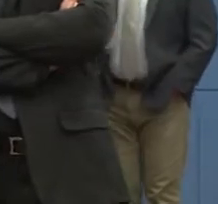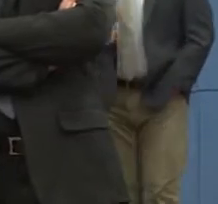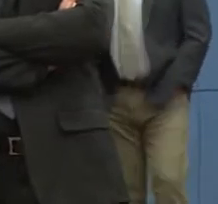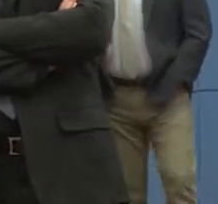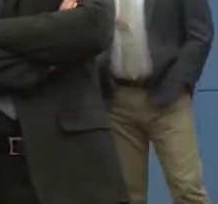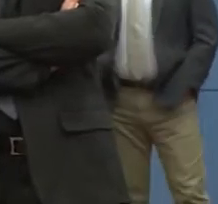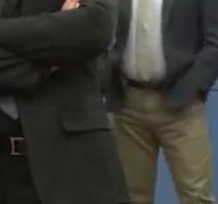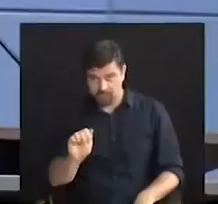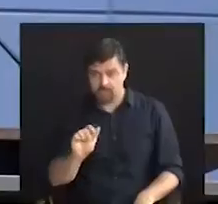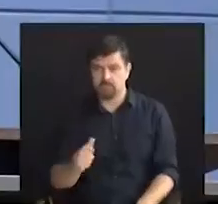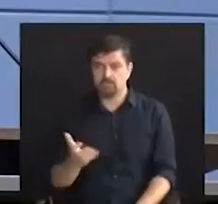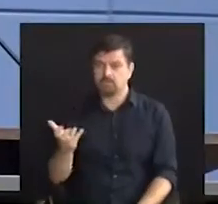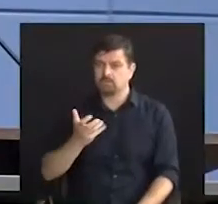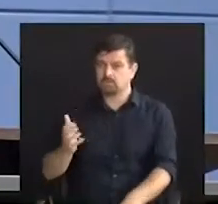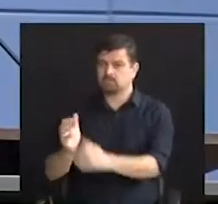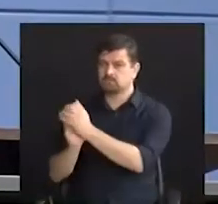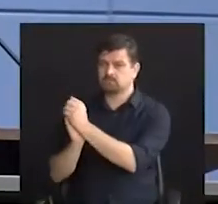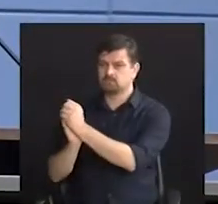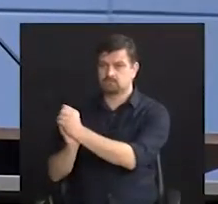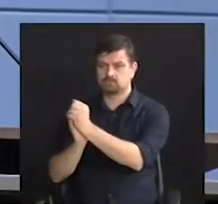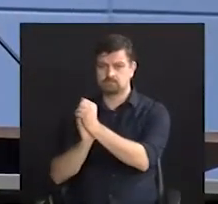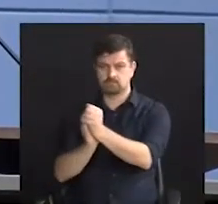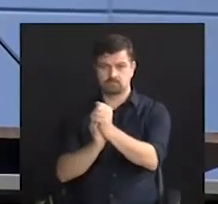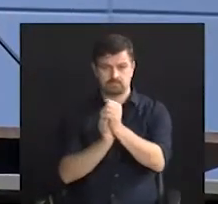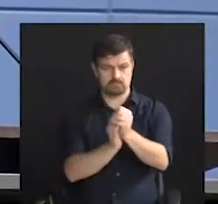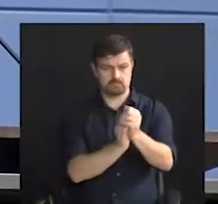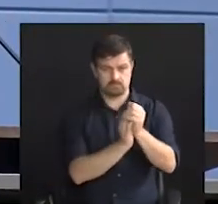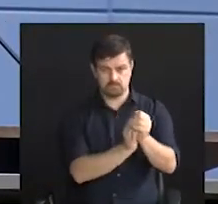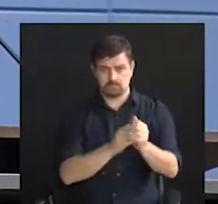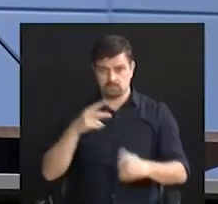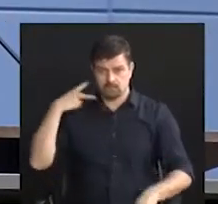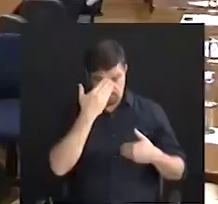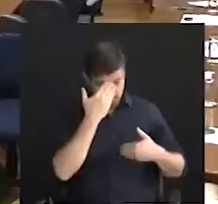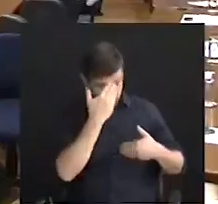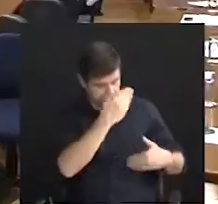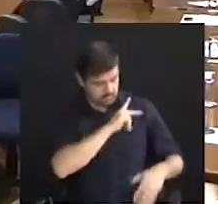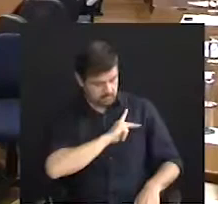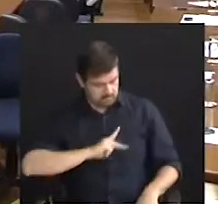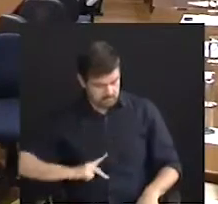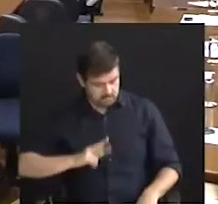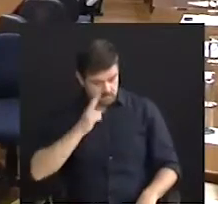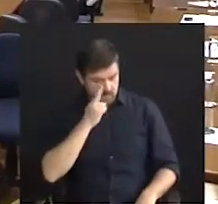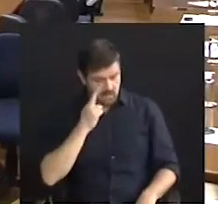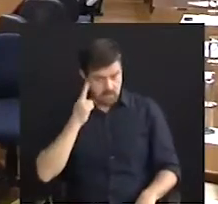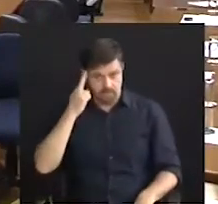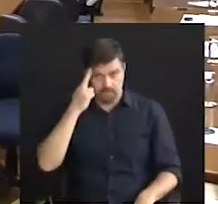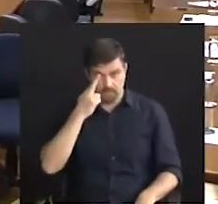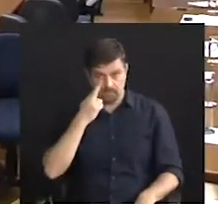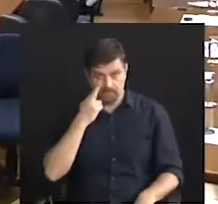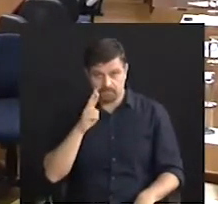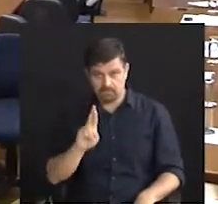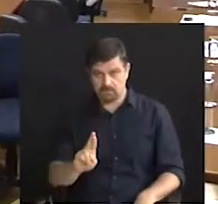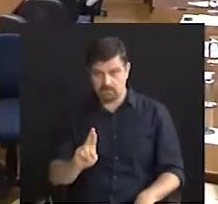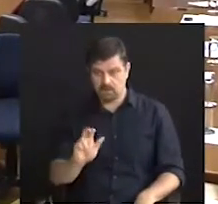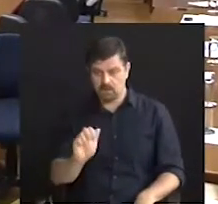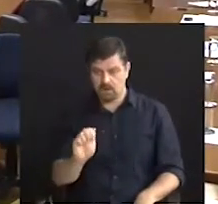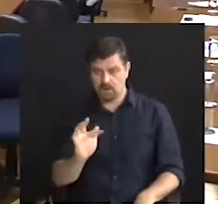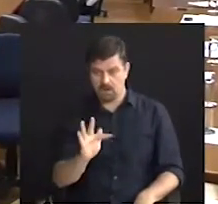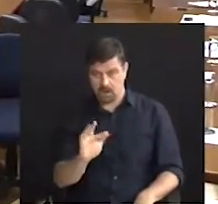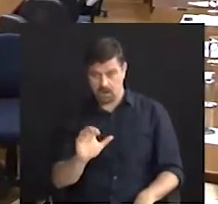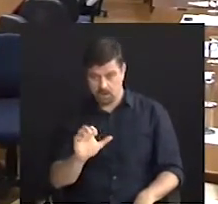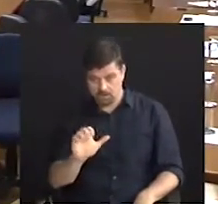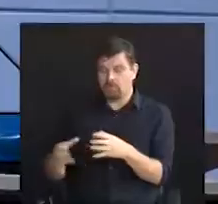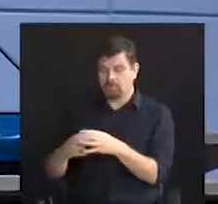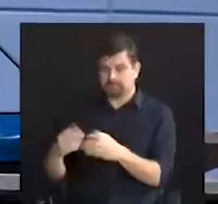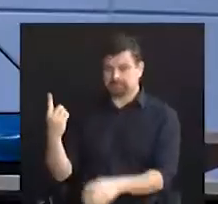Gilberto Vermelho, disse que a votação do plano com o texto enviado pelo Executivo é garantir o emprego de quem atua nas Naves